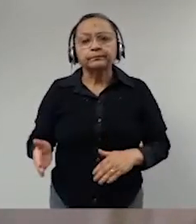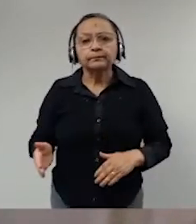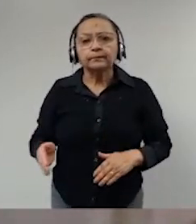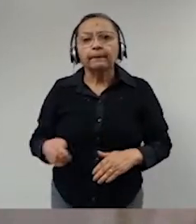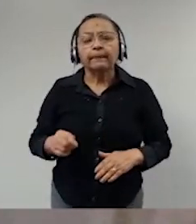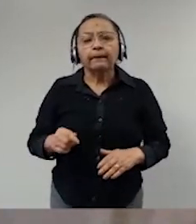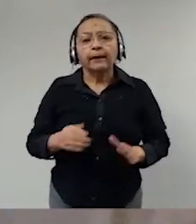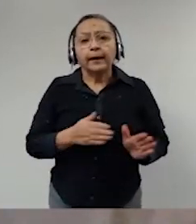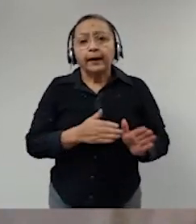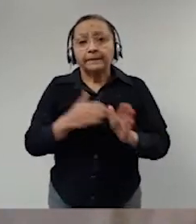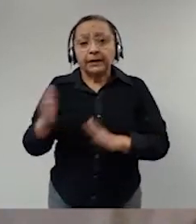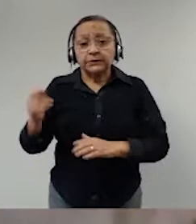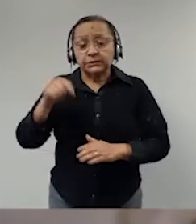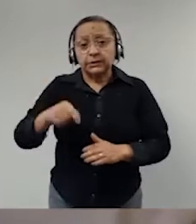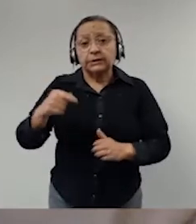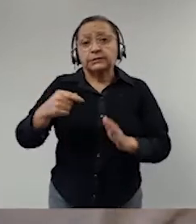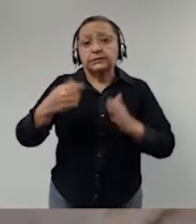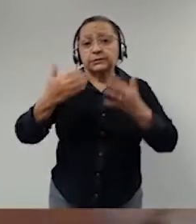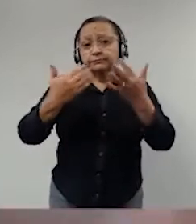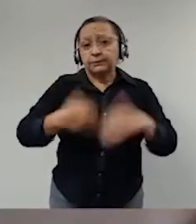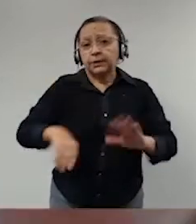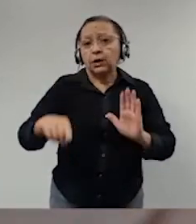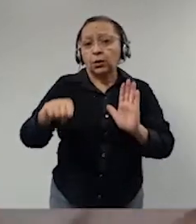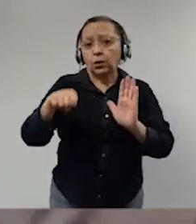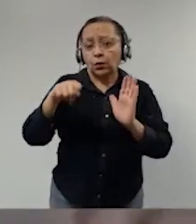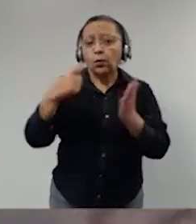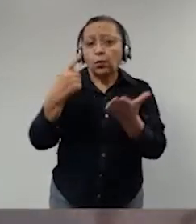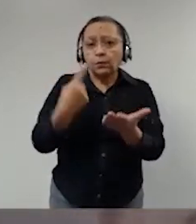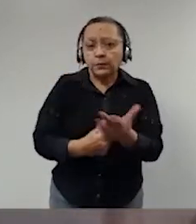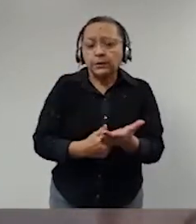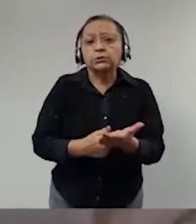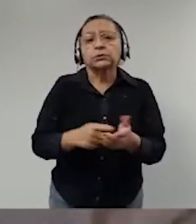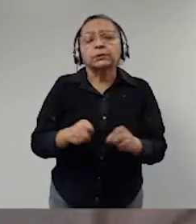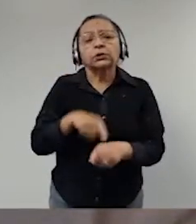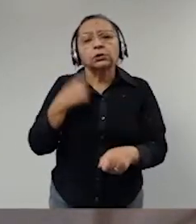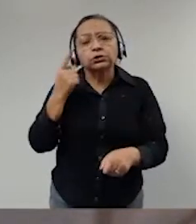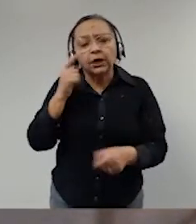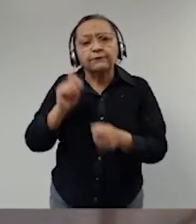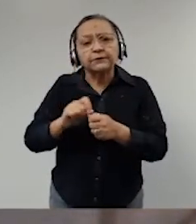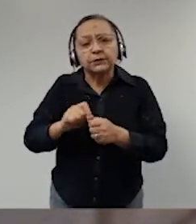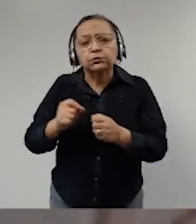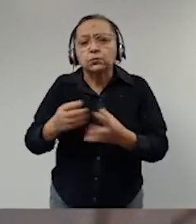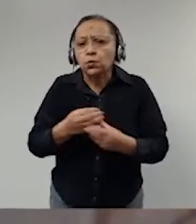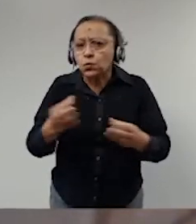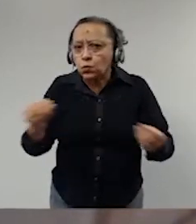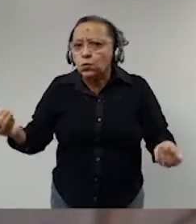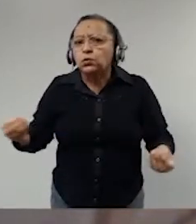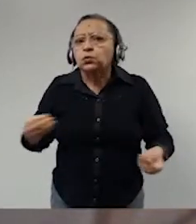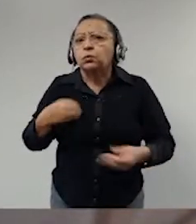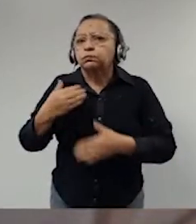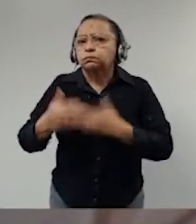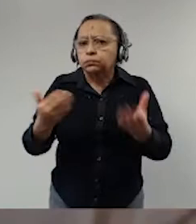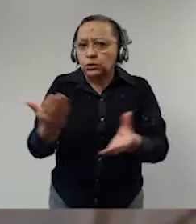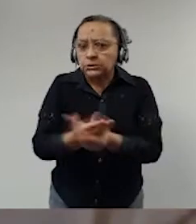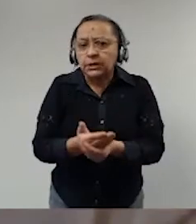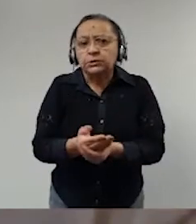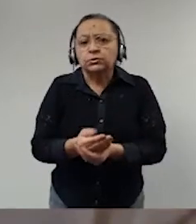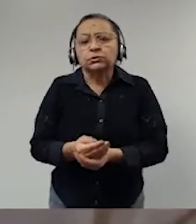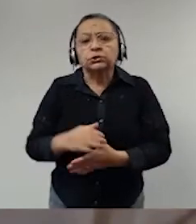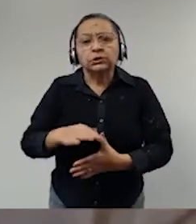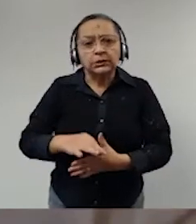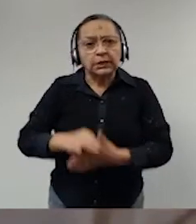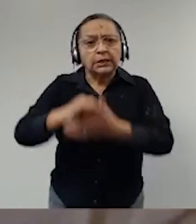partir dessa agenda, a gente produziu um grande processo de formação de lideranças de homens e mulheres nesses territórios